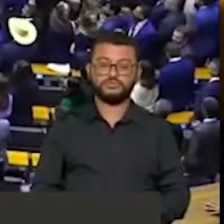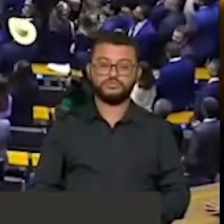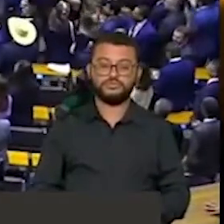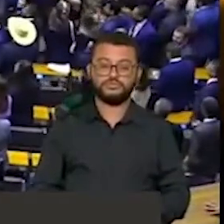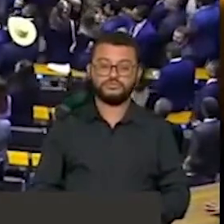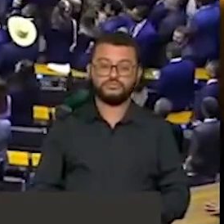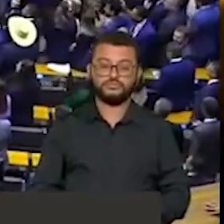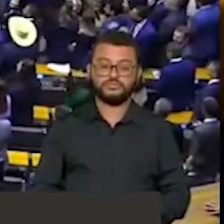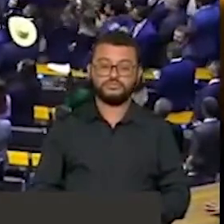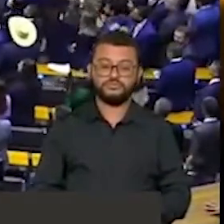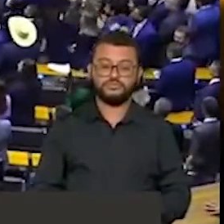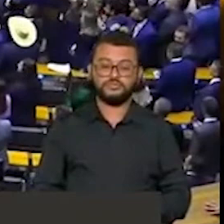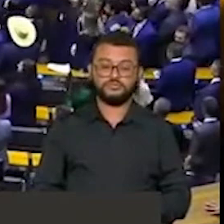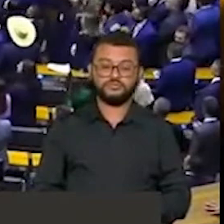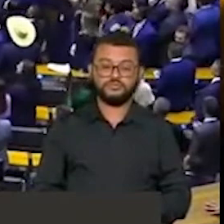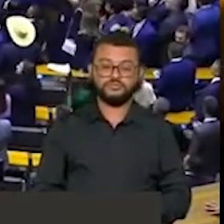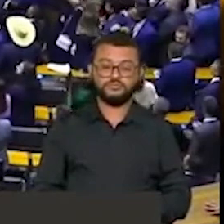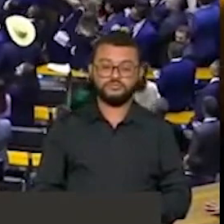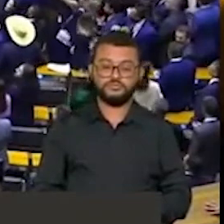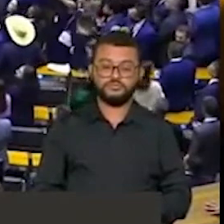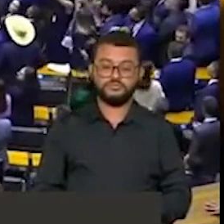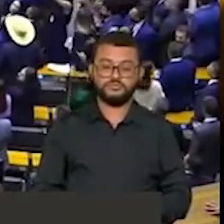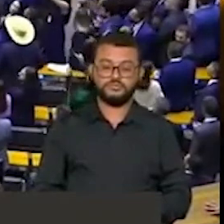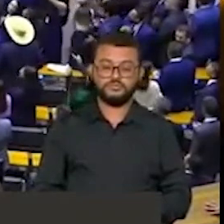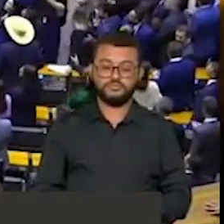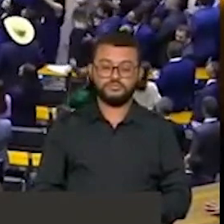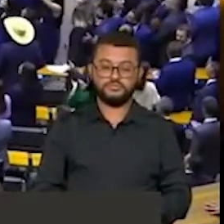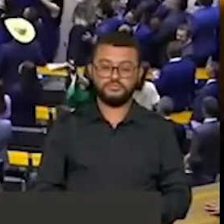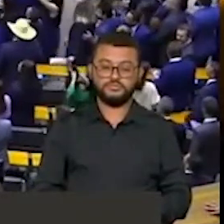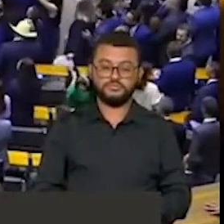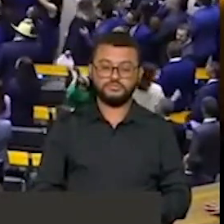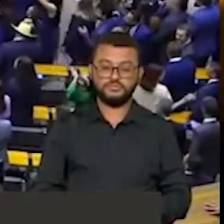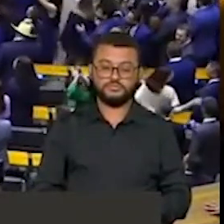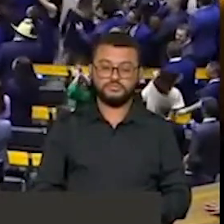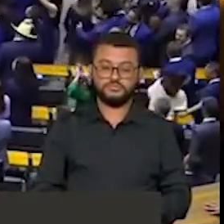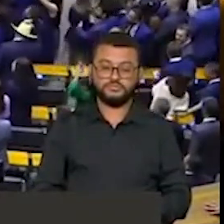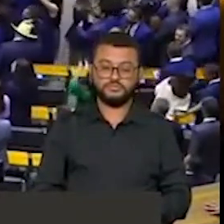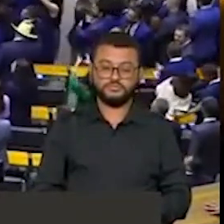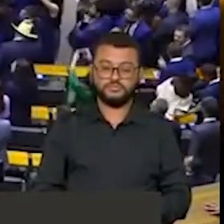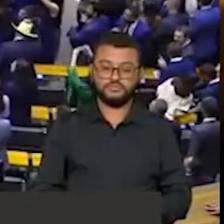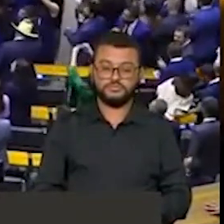Ah mas como é que você resolve um problema de se por acaso for o interesse do Estado